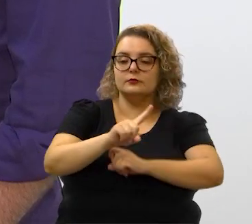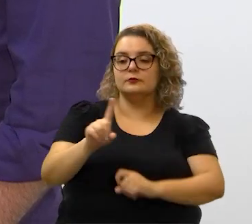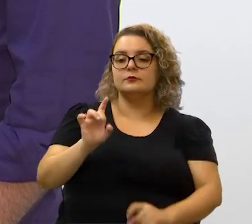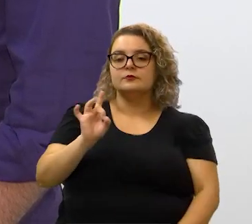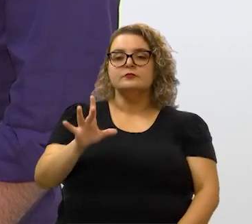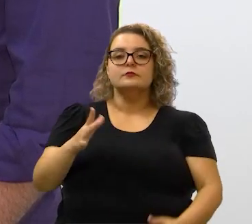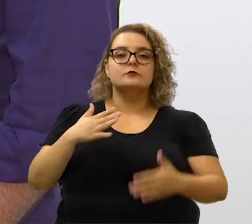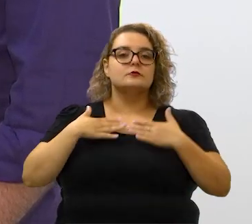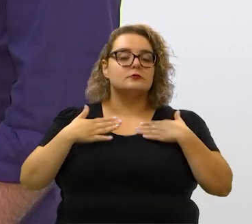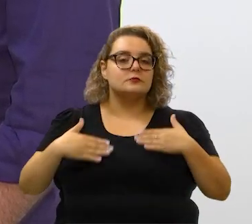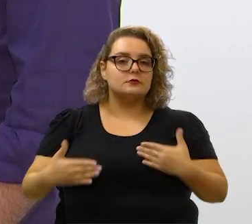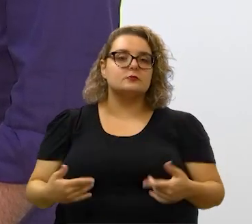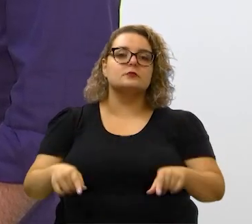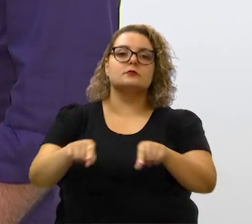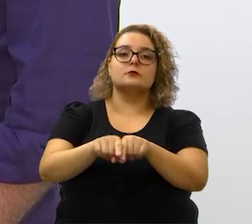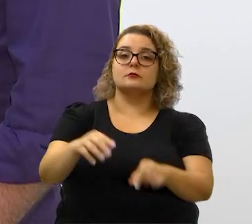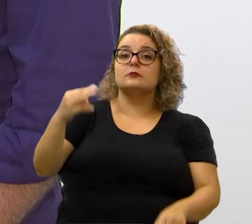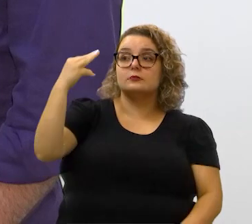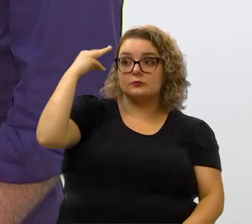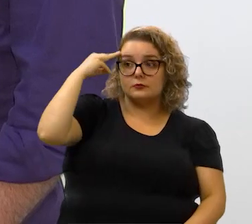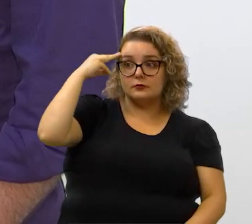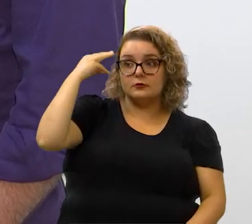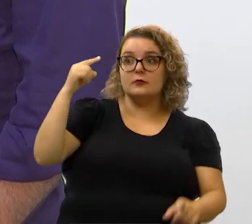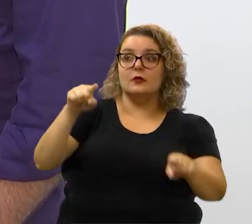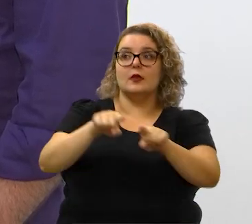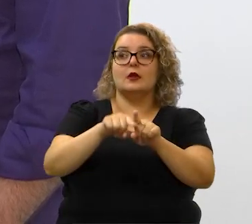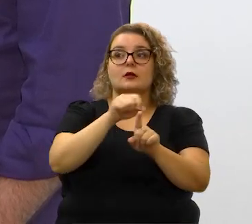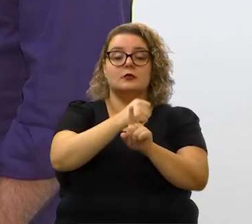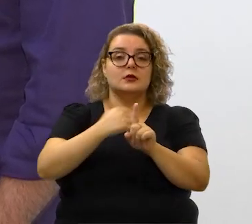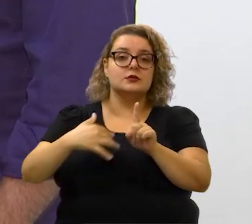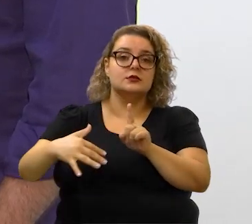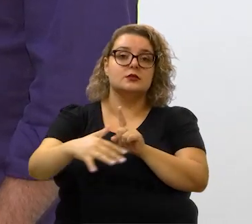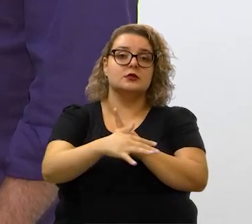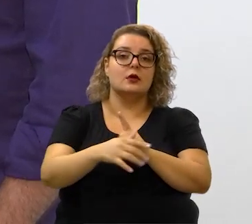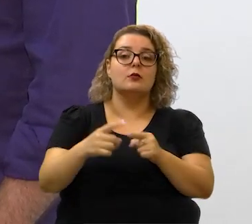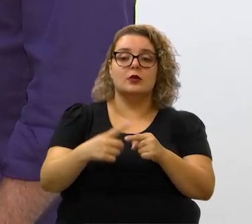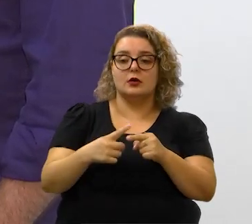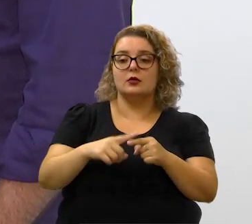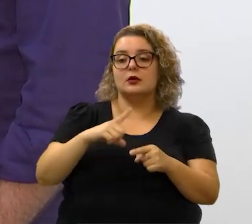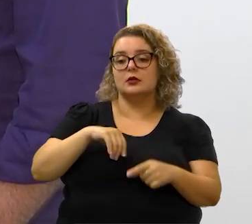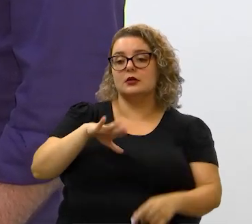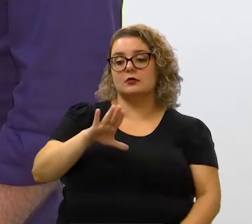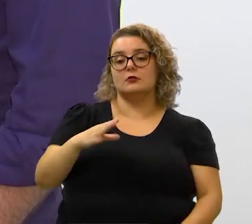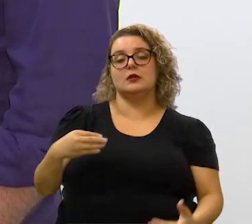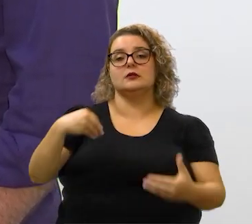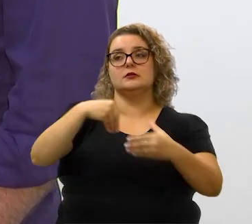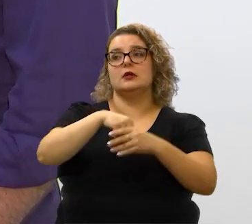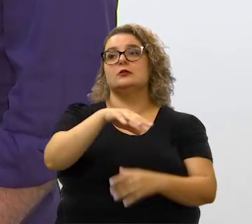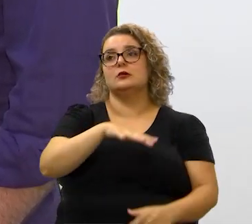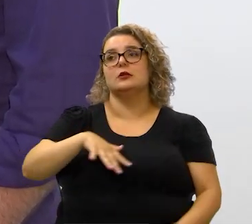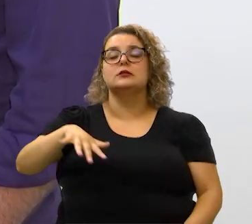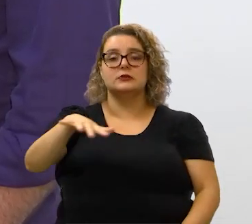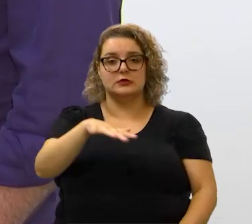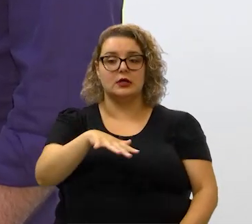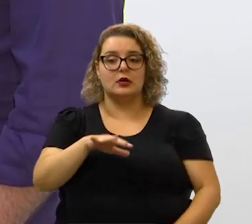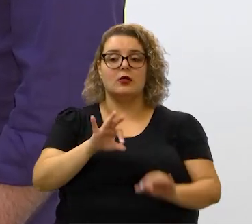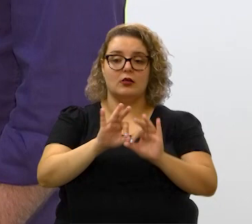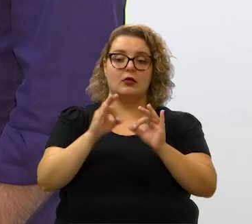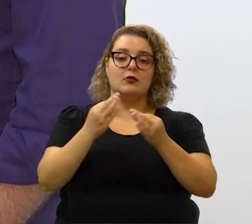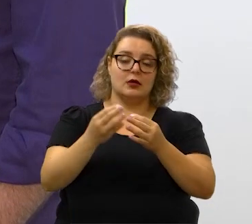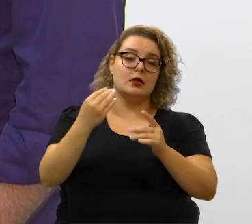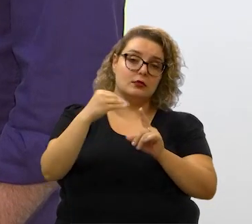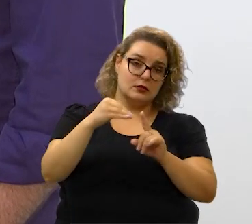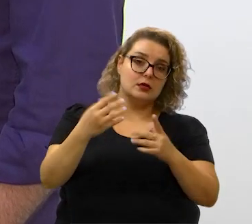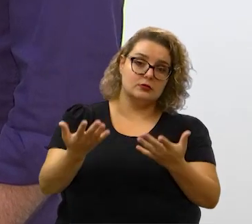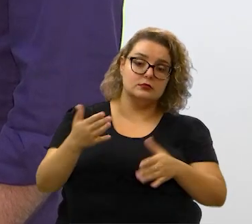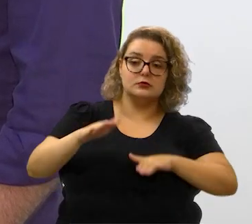só físicas, mas também mental e também social, porque é o que a gente mais tem dentro da nossa área. São famílias